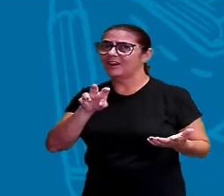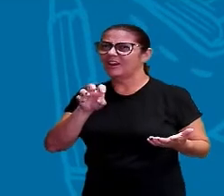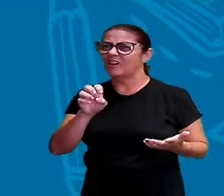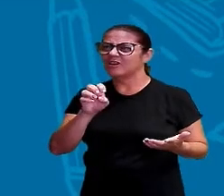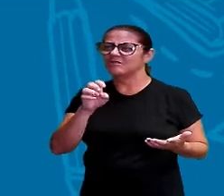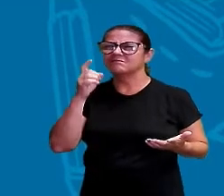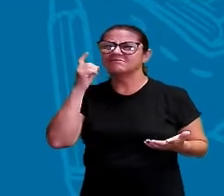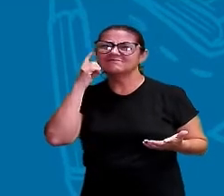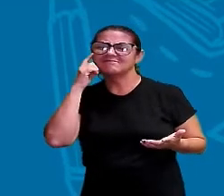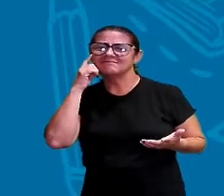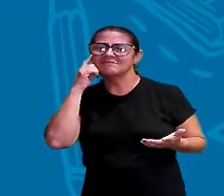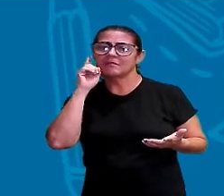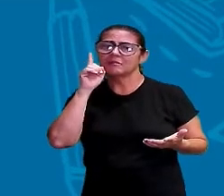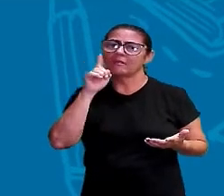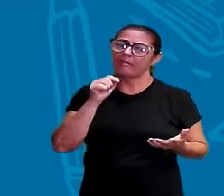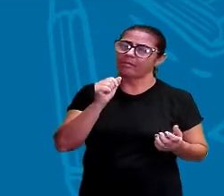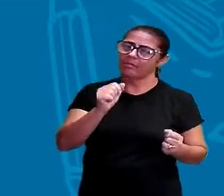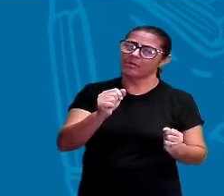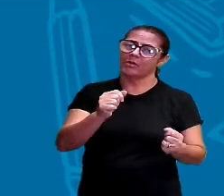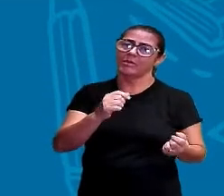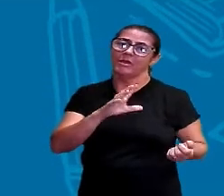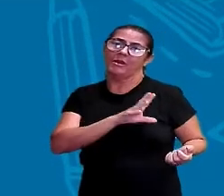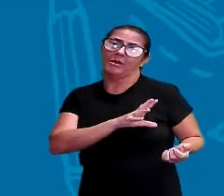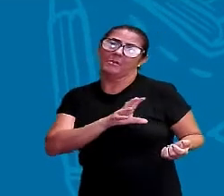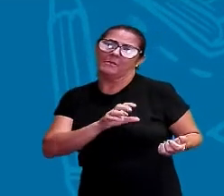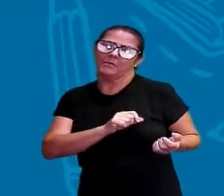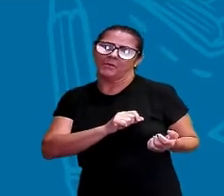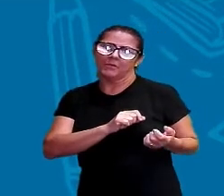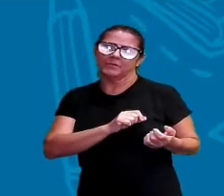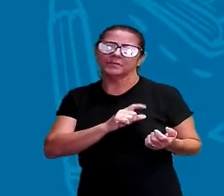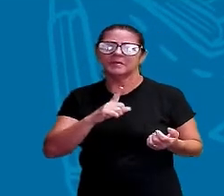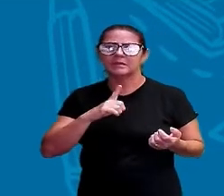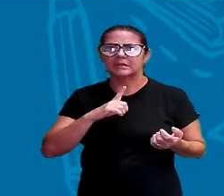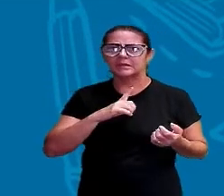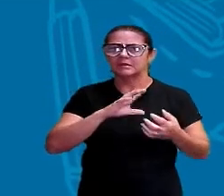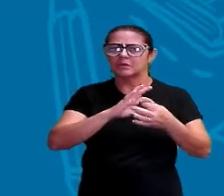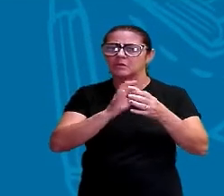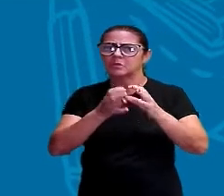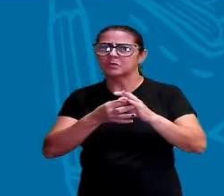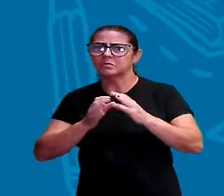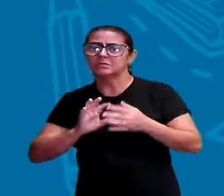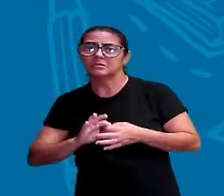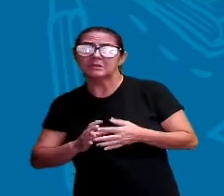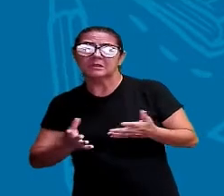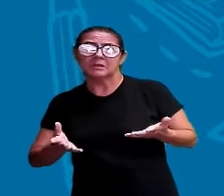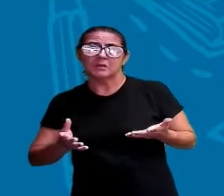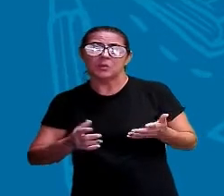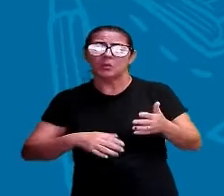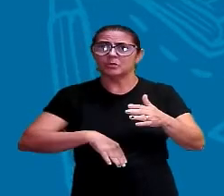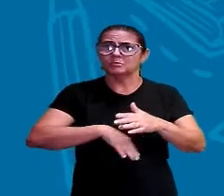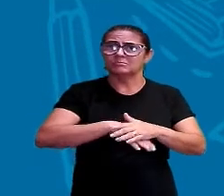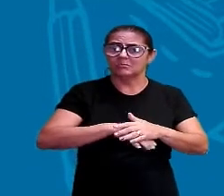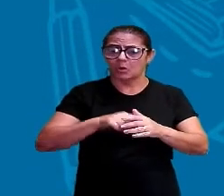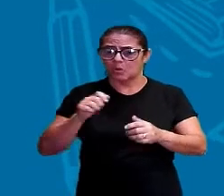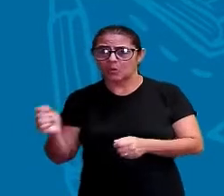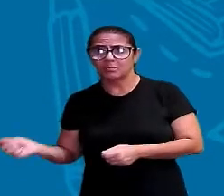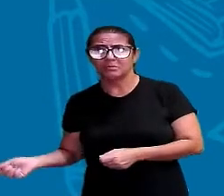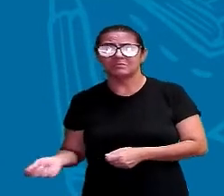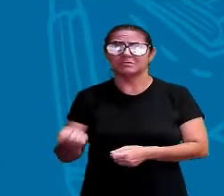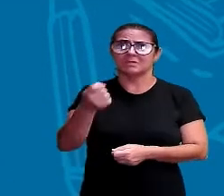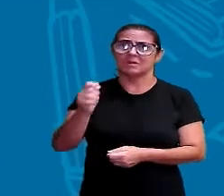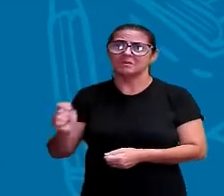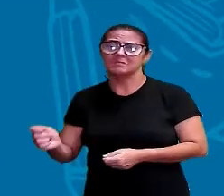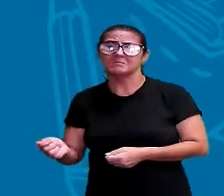cabeça. Só que love, a gente pode também inserir quando estiver acontecendo um jogo de tênis. E aí, quando estiverem falando